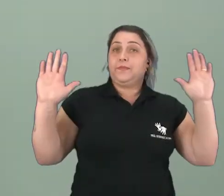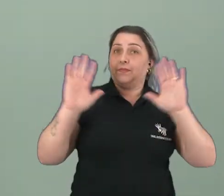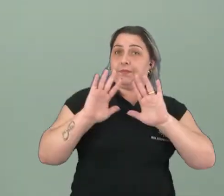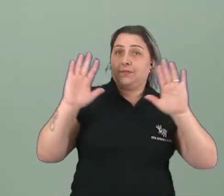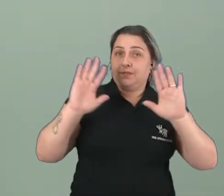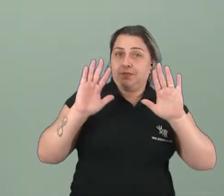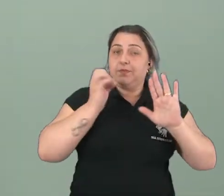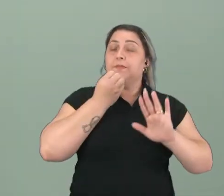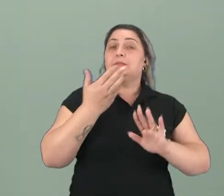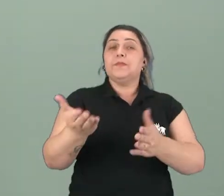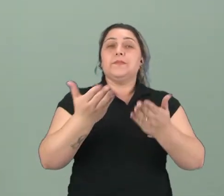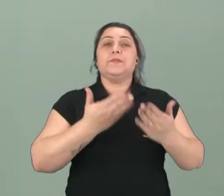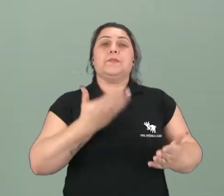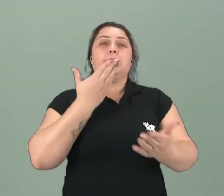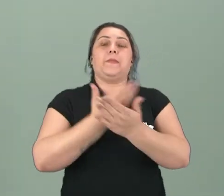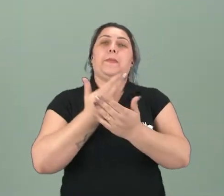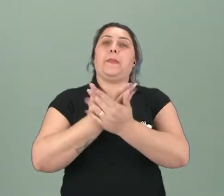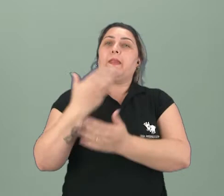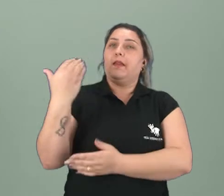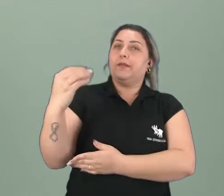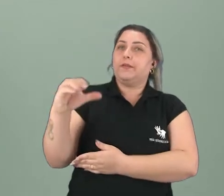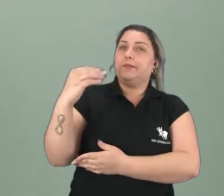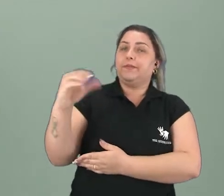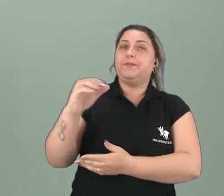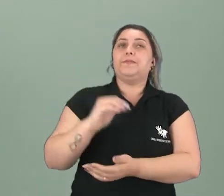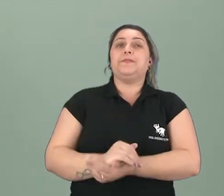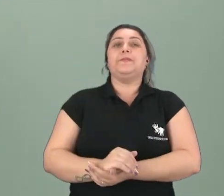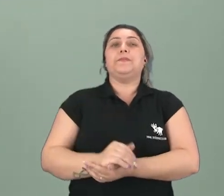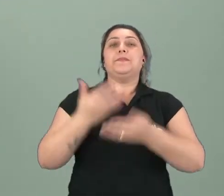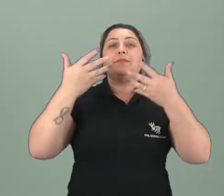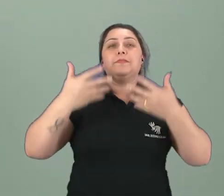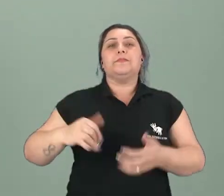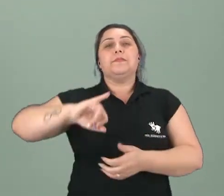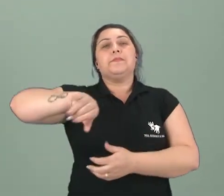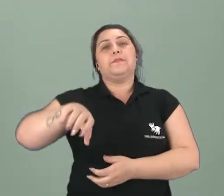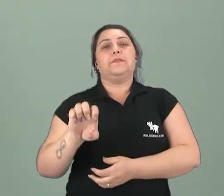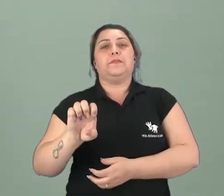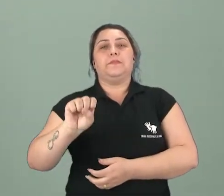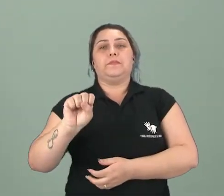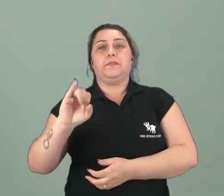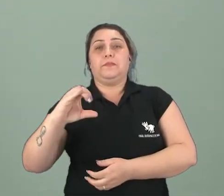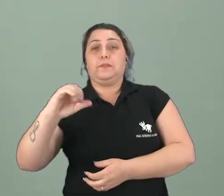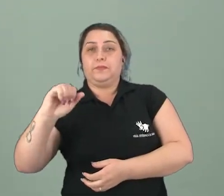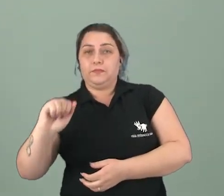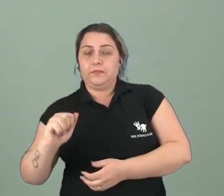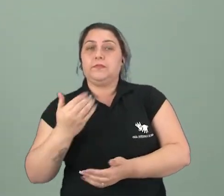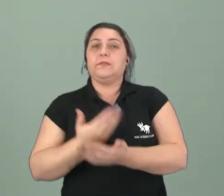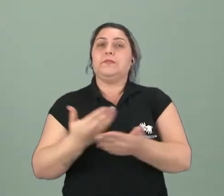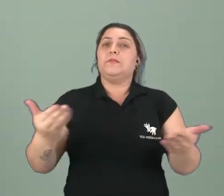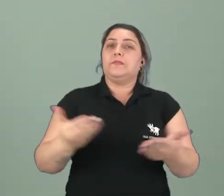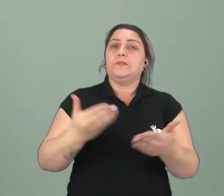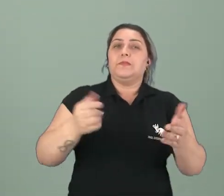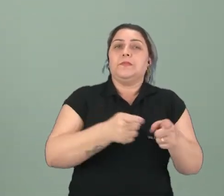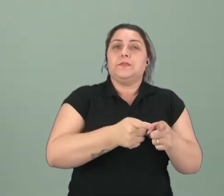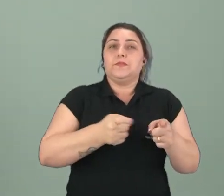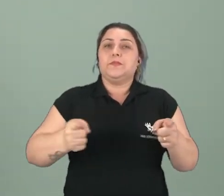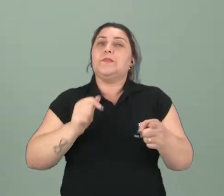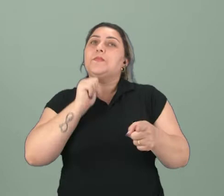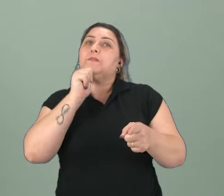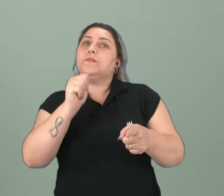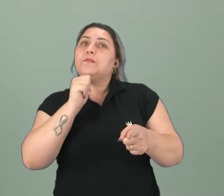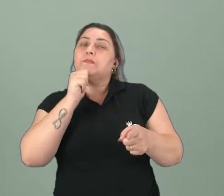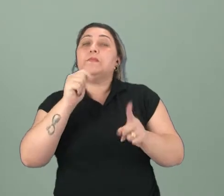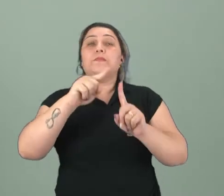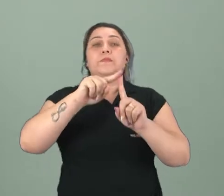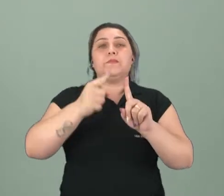Olá, bem-vindos a mais uma aula de ciências. Sou a professora Jéssica e na aula de hoje nós vamos conversar sobre o ciclo menstrual